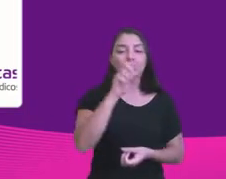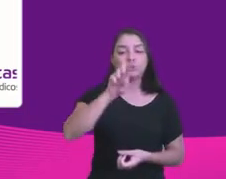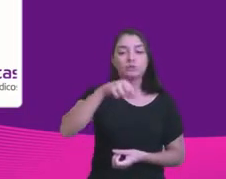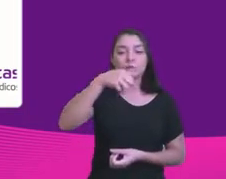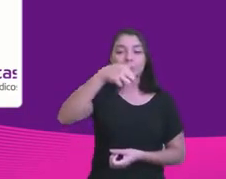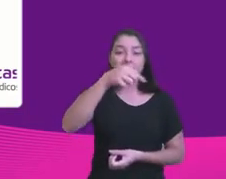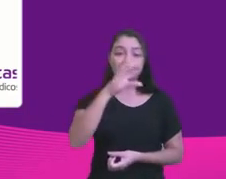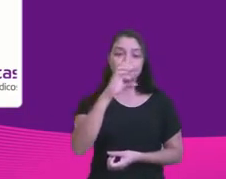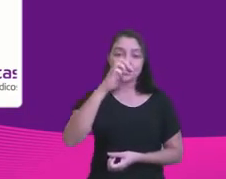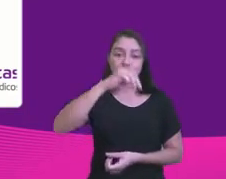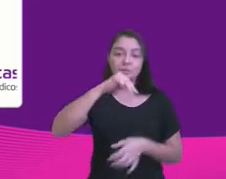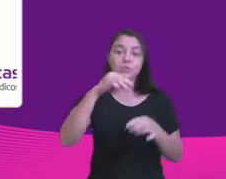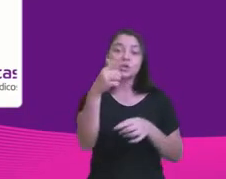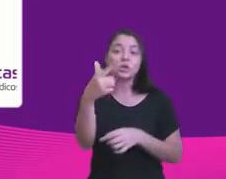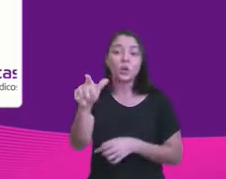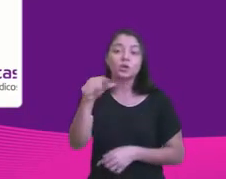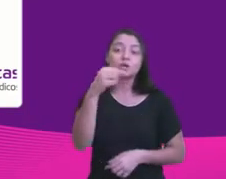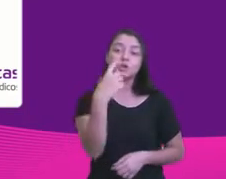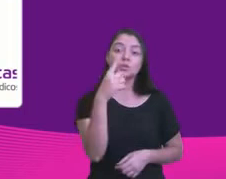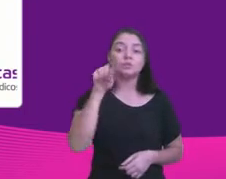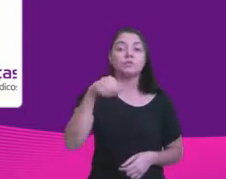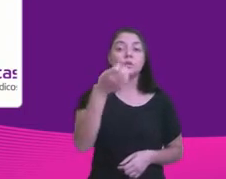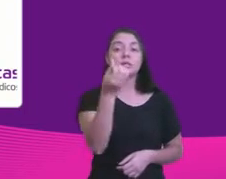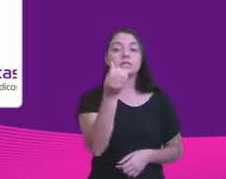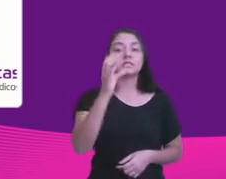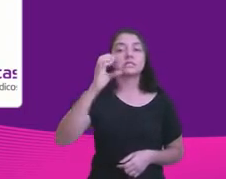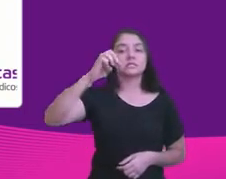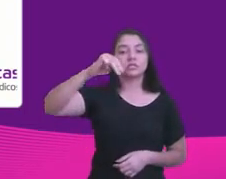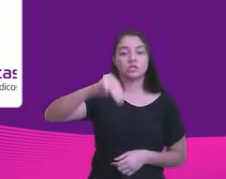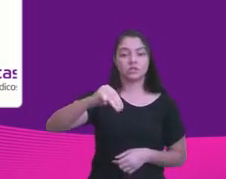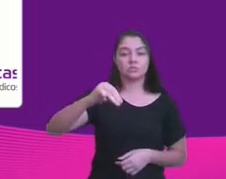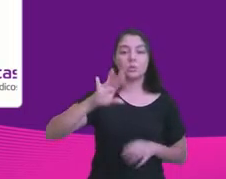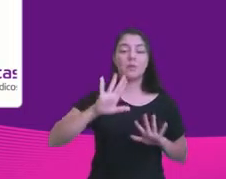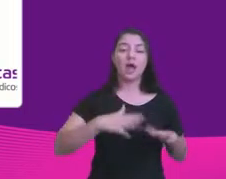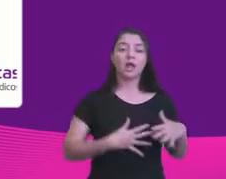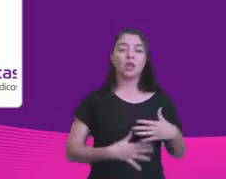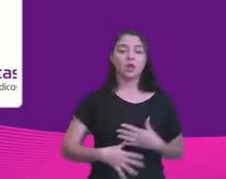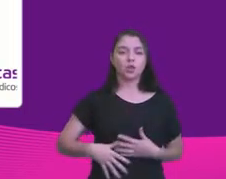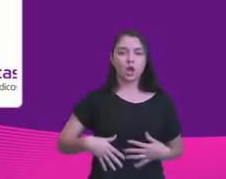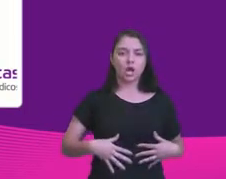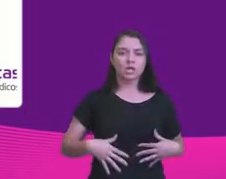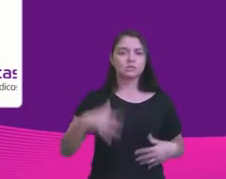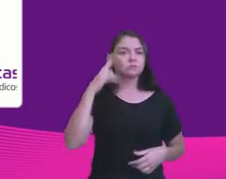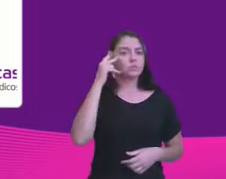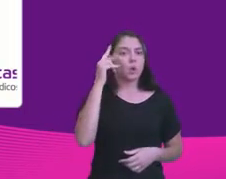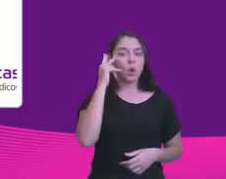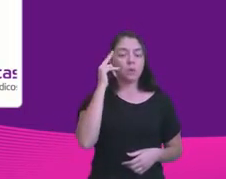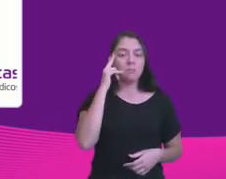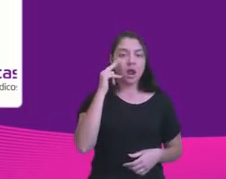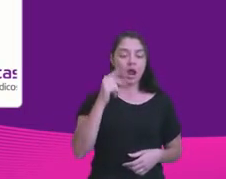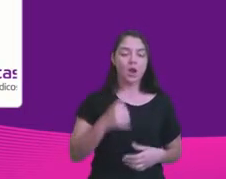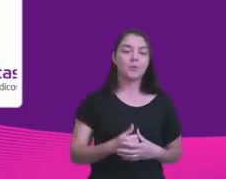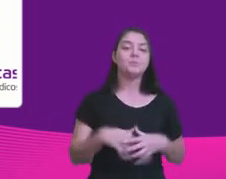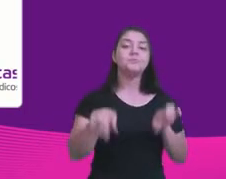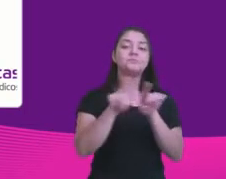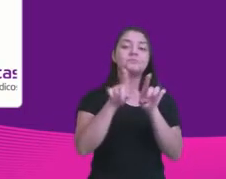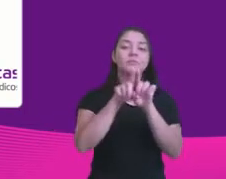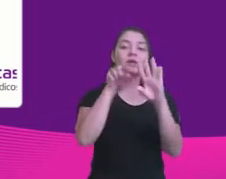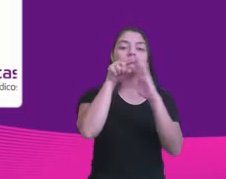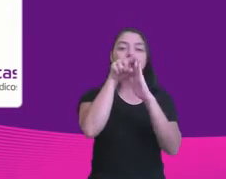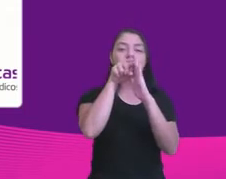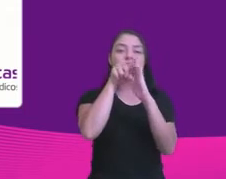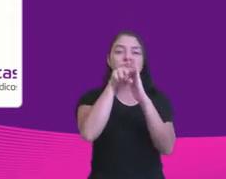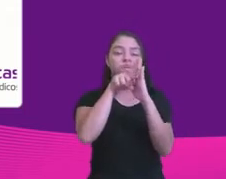com tomografia de tórax normal. Nesse período foram feitos exames de avaliação gerais